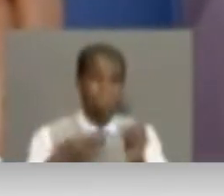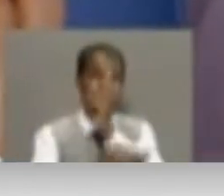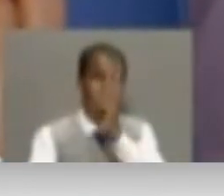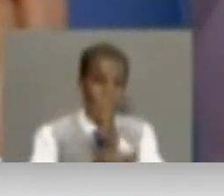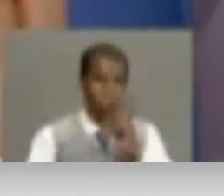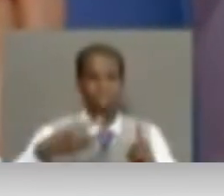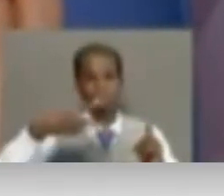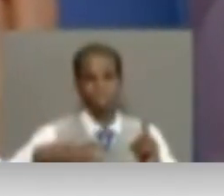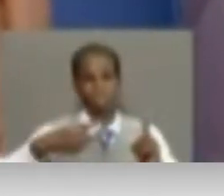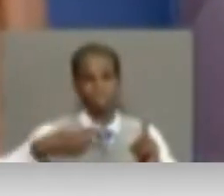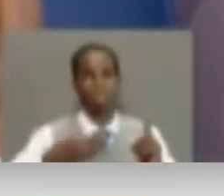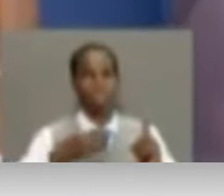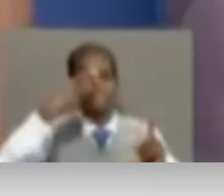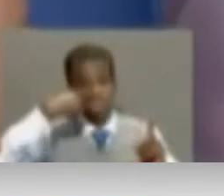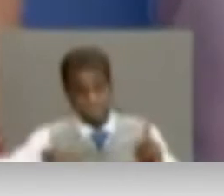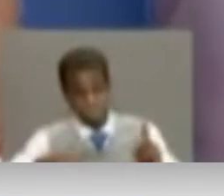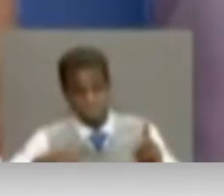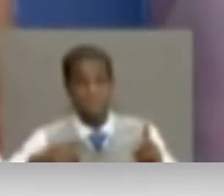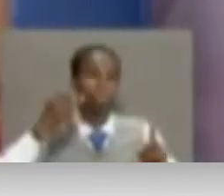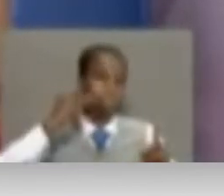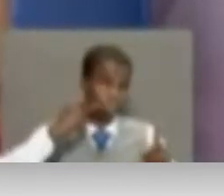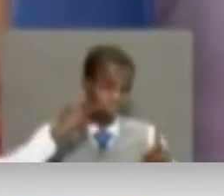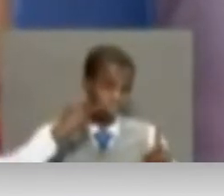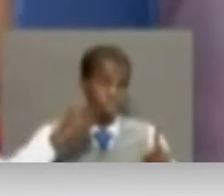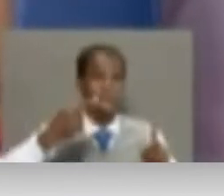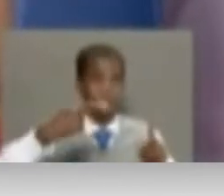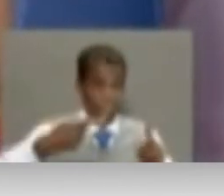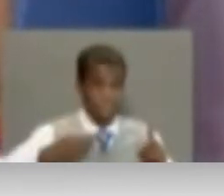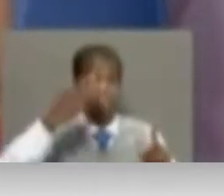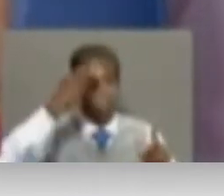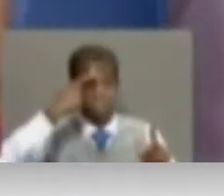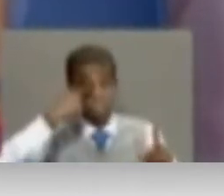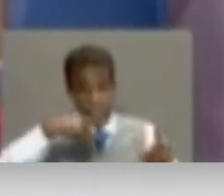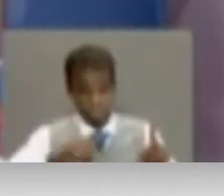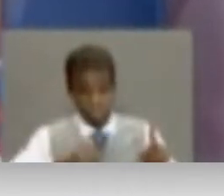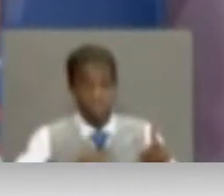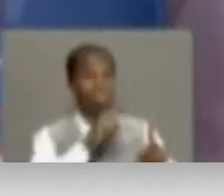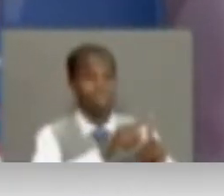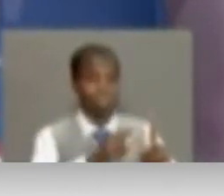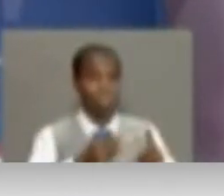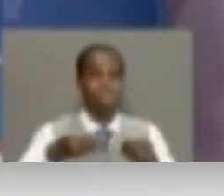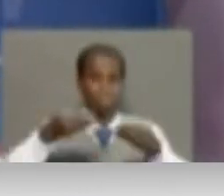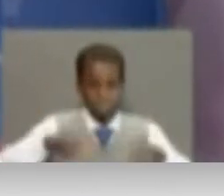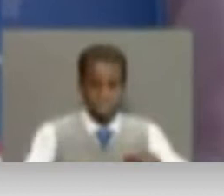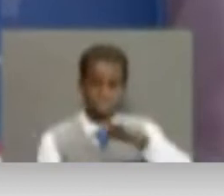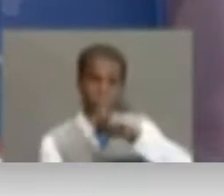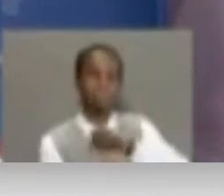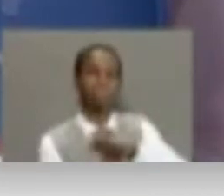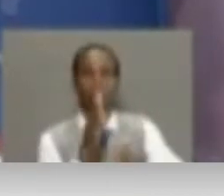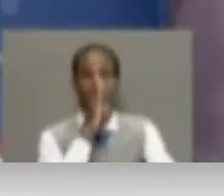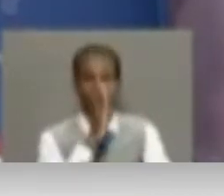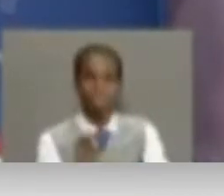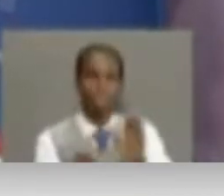lei também portuguesa, o que diz claramente que a partir do momento que o declarante